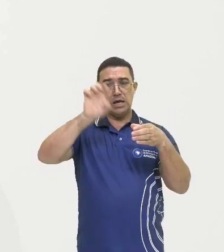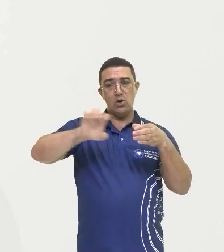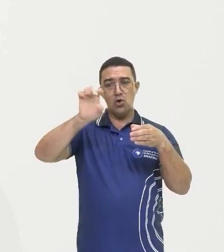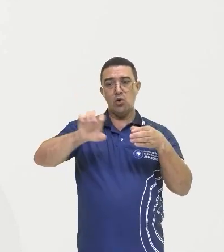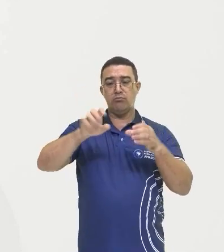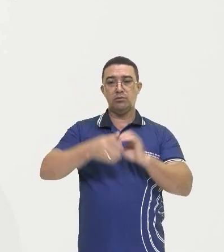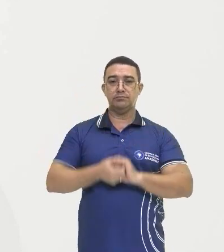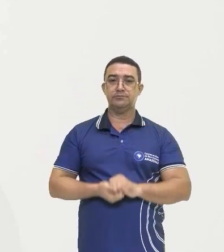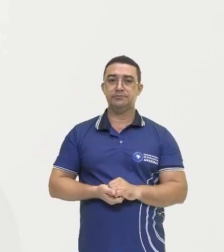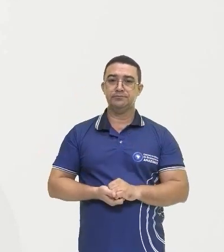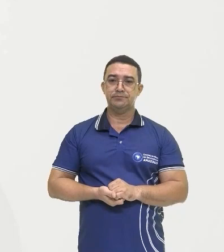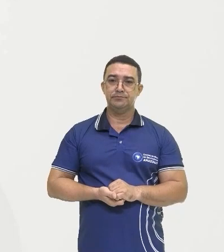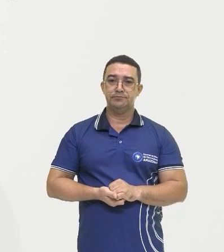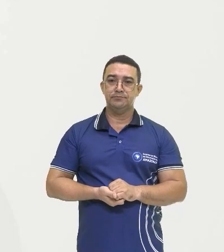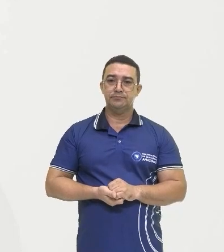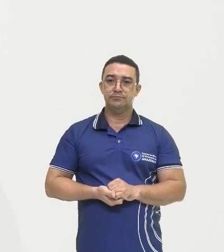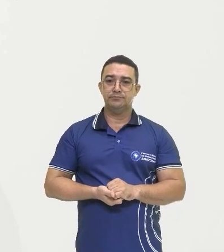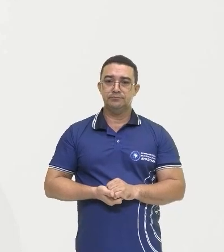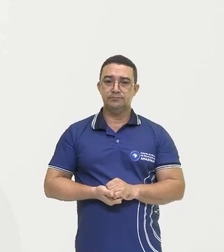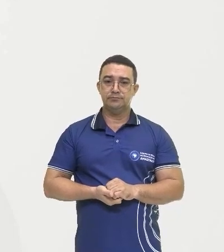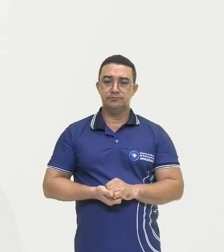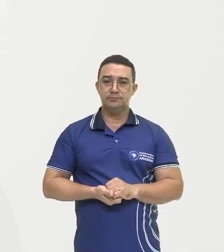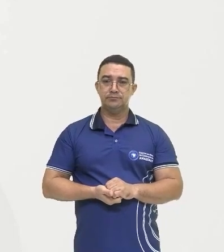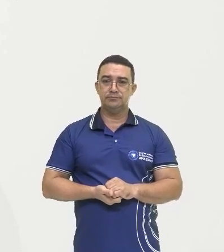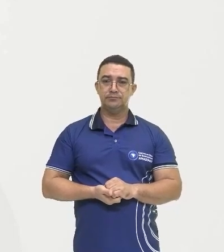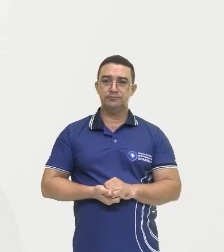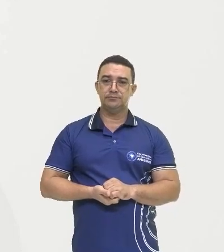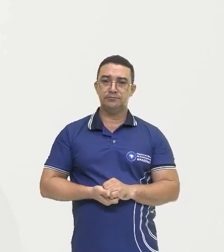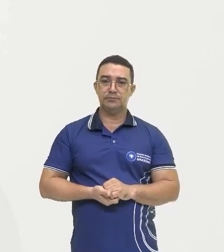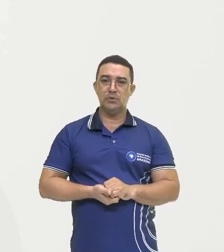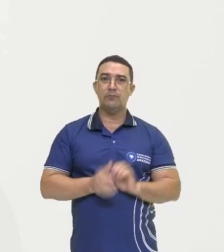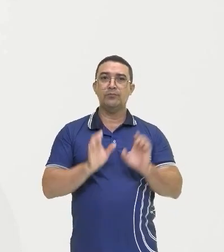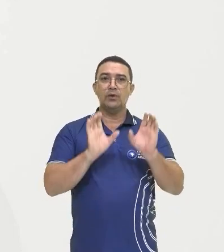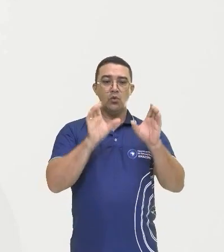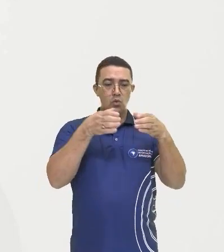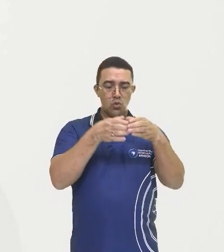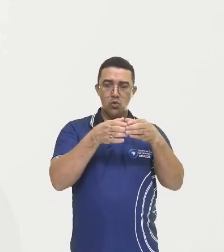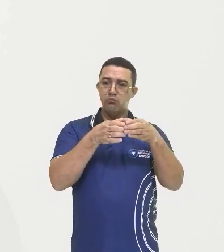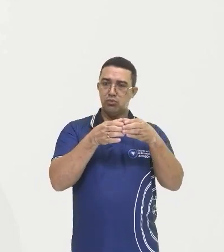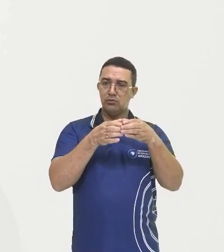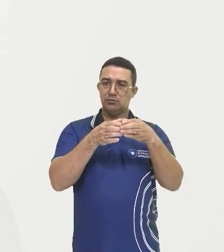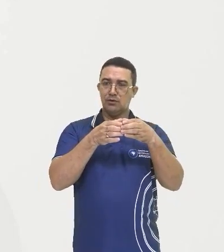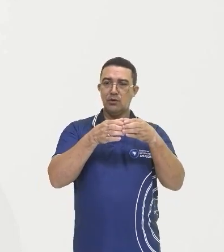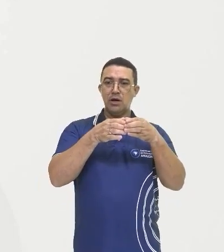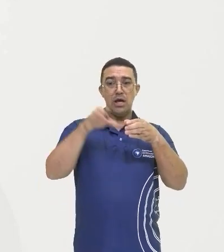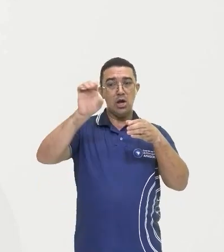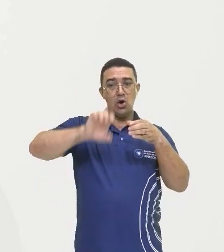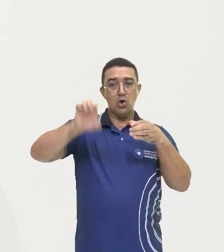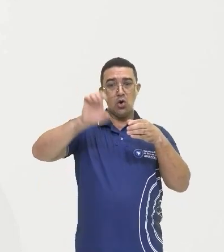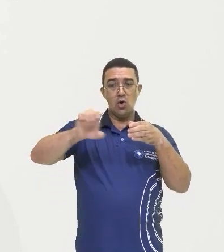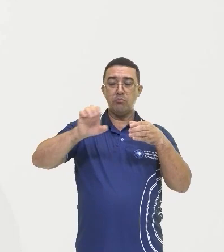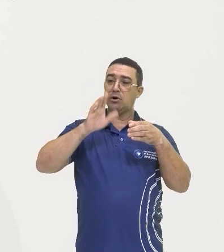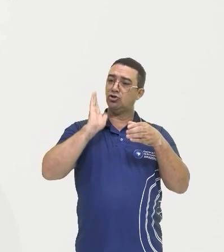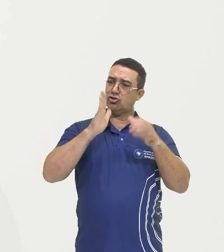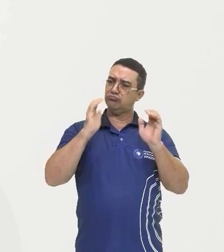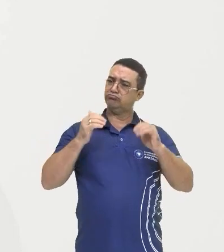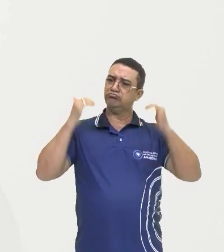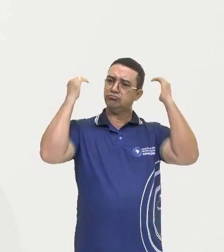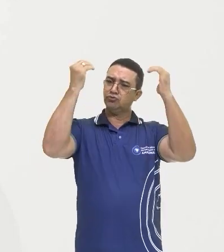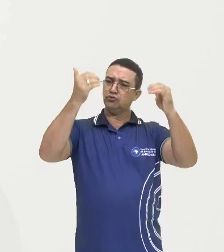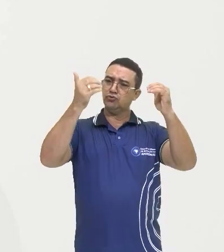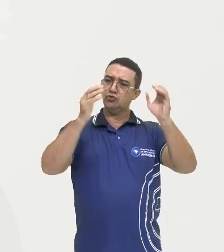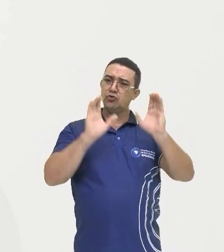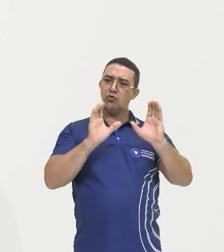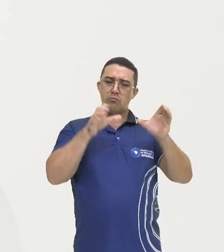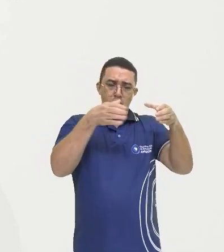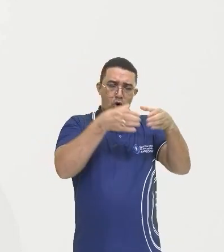a União Europeia, ela tem uma moeda comum, ela já está nessa etapa, nesse nível, tá, de formação do bloco econômico.